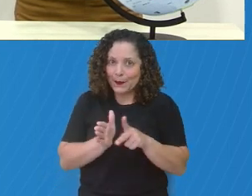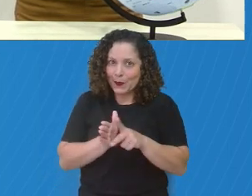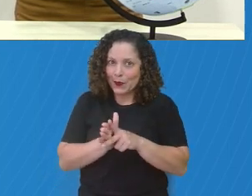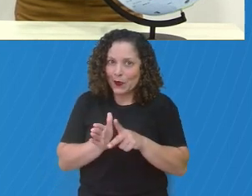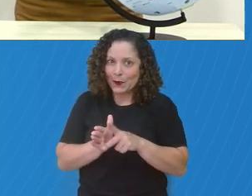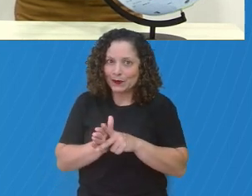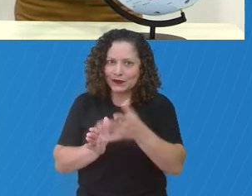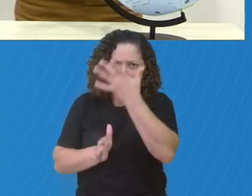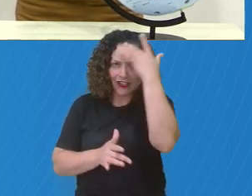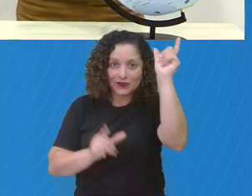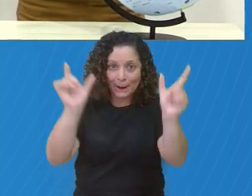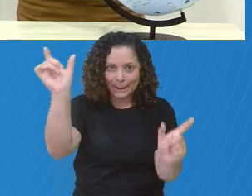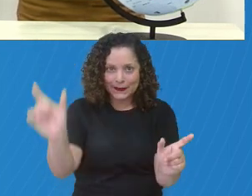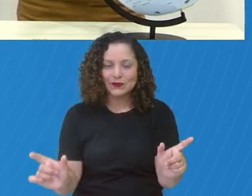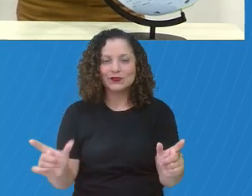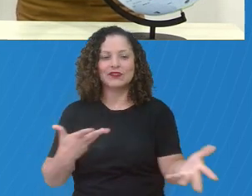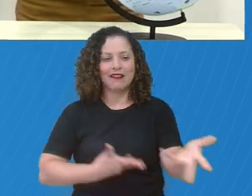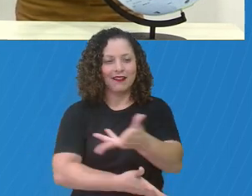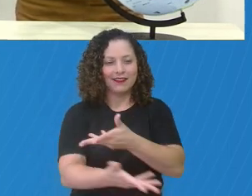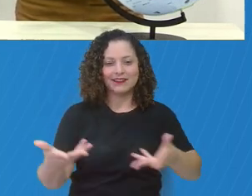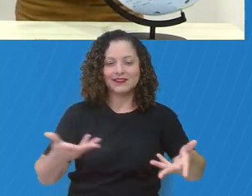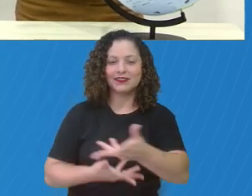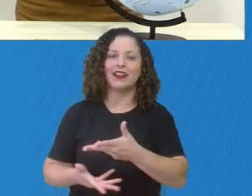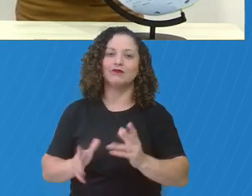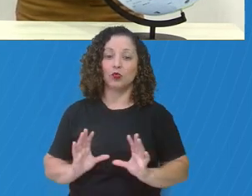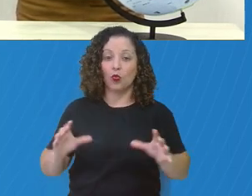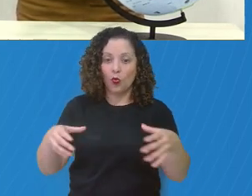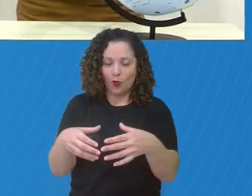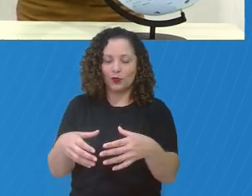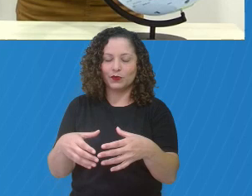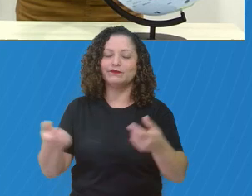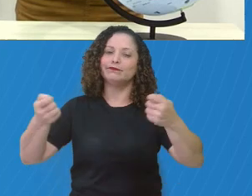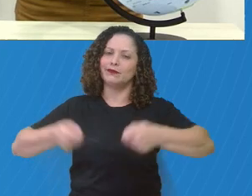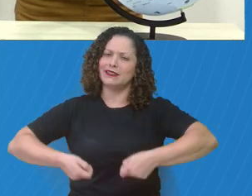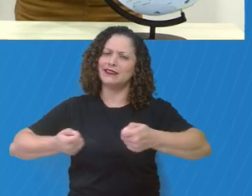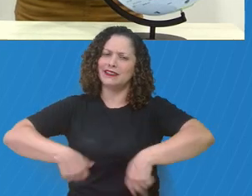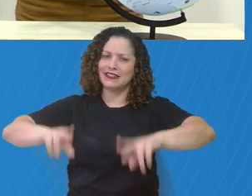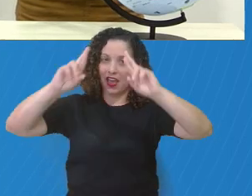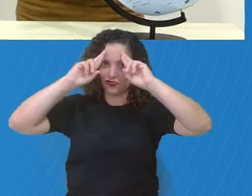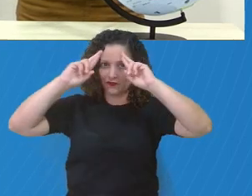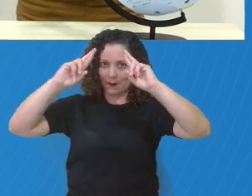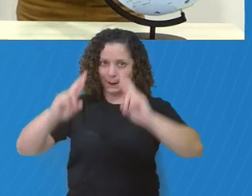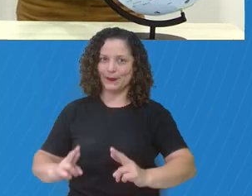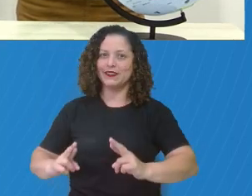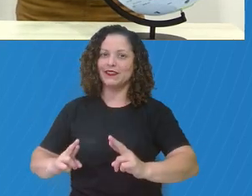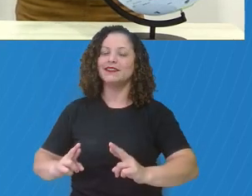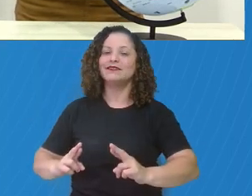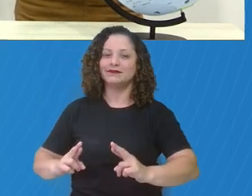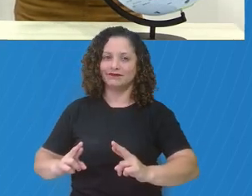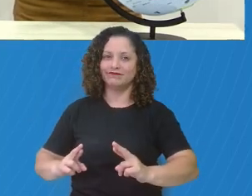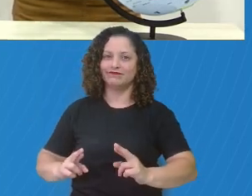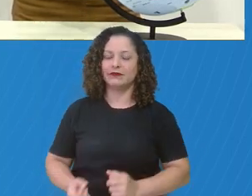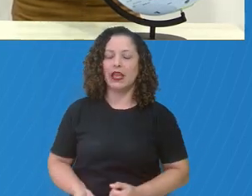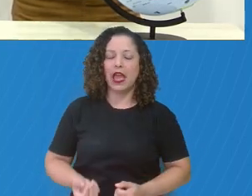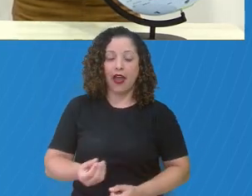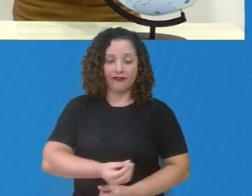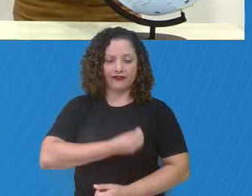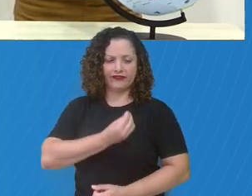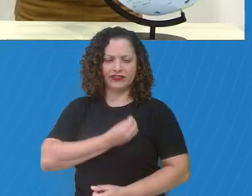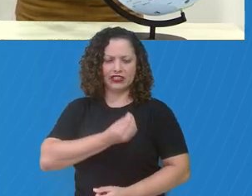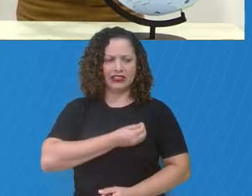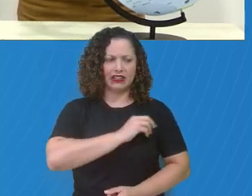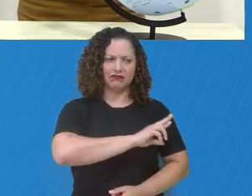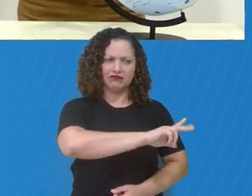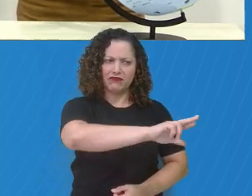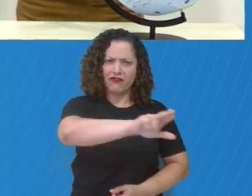essa vivência em grupo. E que a gente precisa respeitar esse modo de vida de cada um, tá?